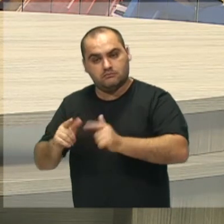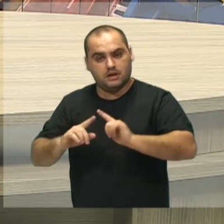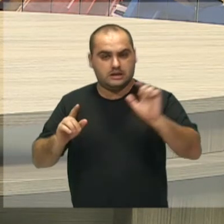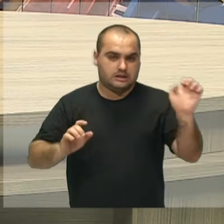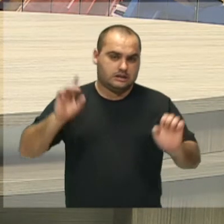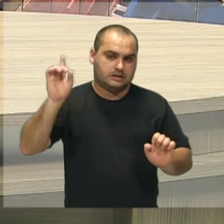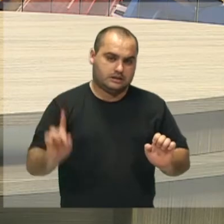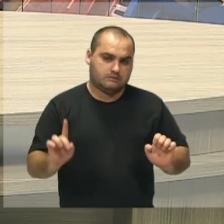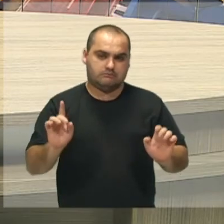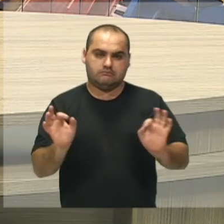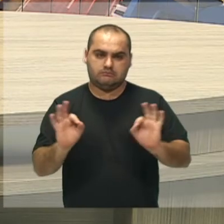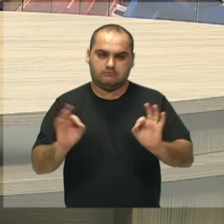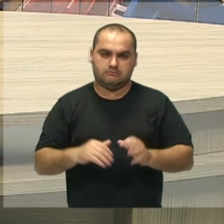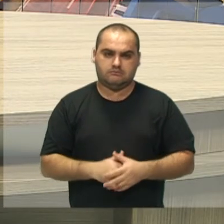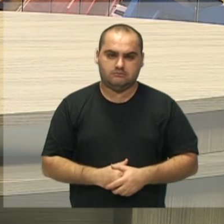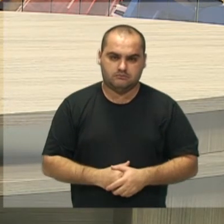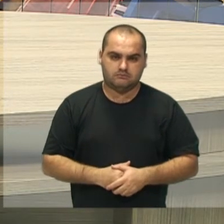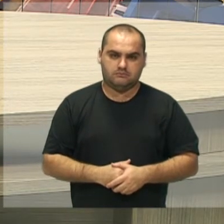esquerda e direita. Esses termos são